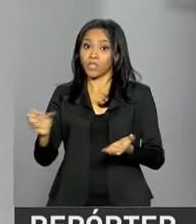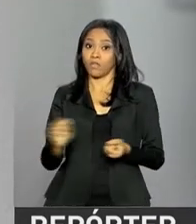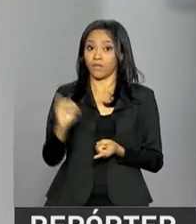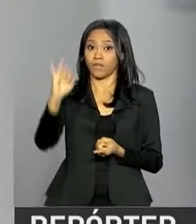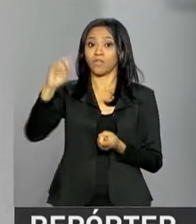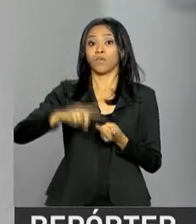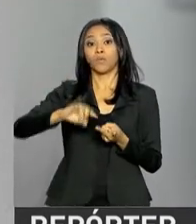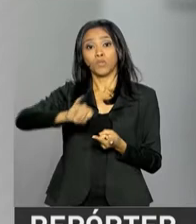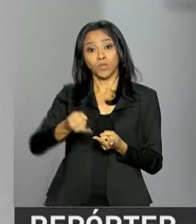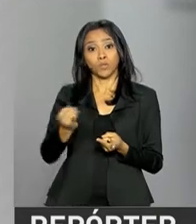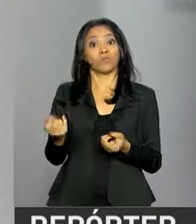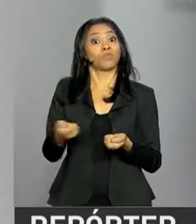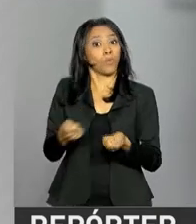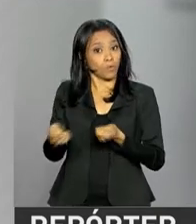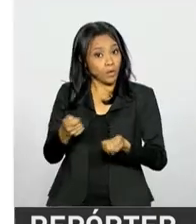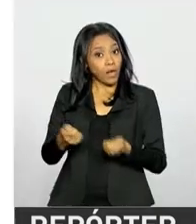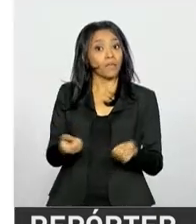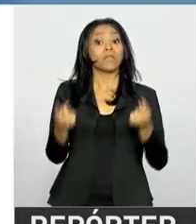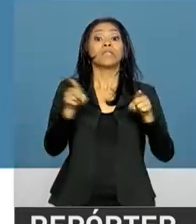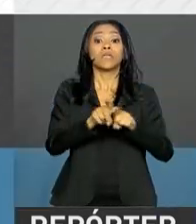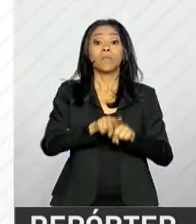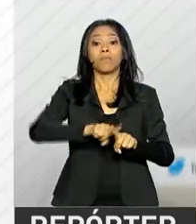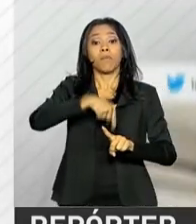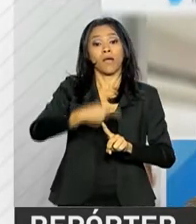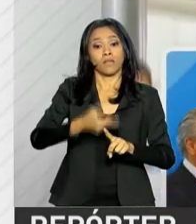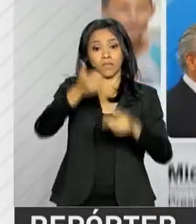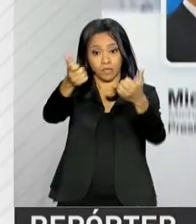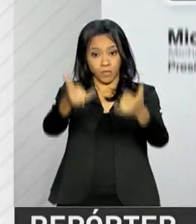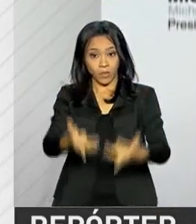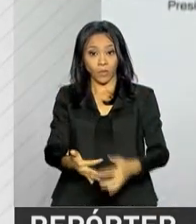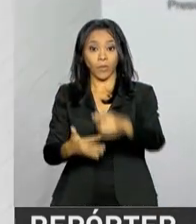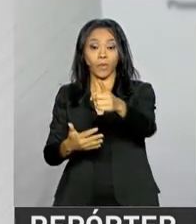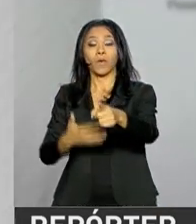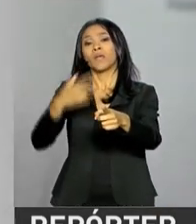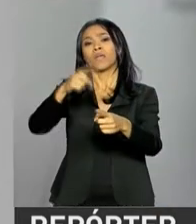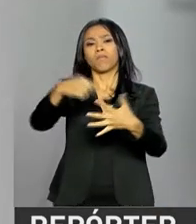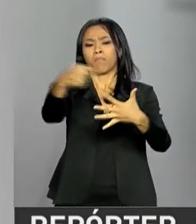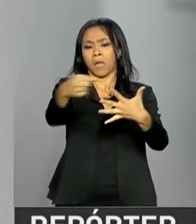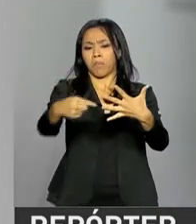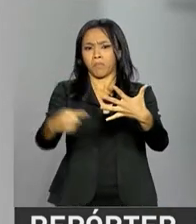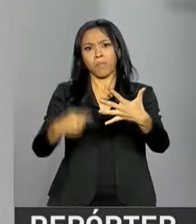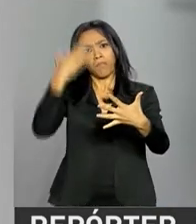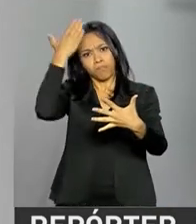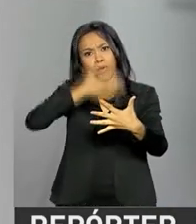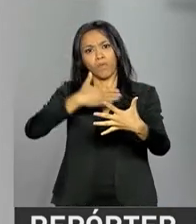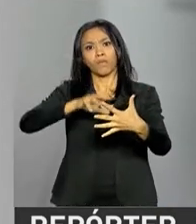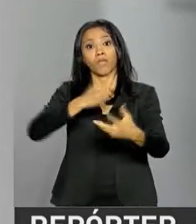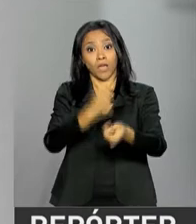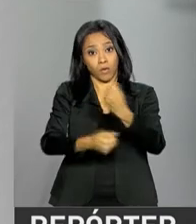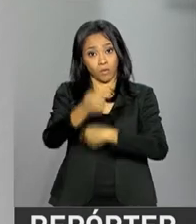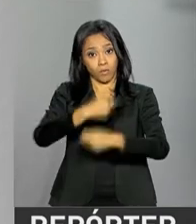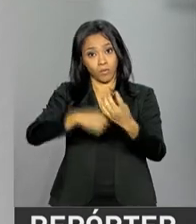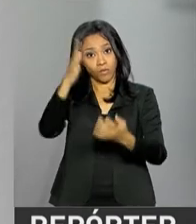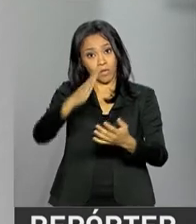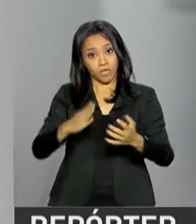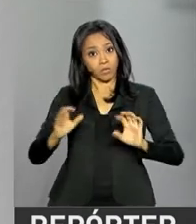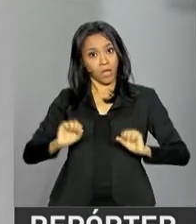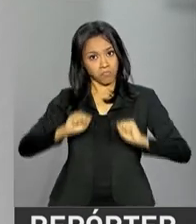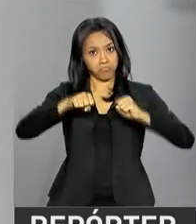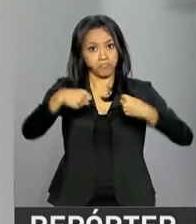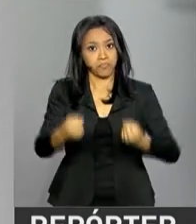também destacou ainda que vários indicadores apontam a recuperação da economia brasileira como a alta de 1% do pib